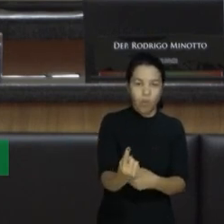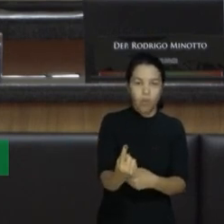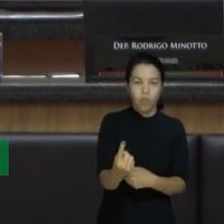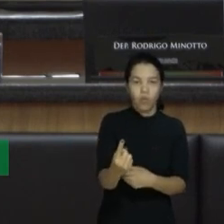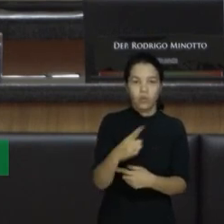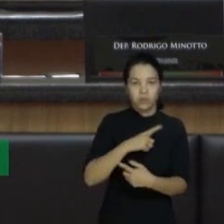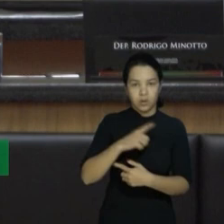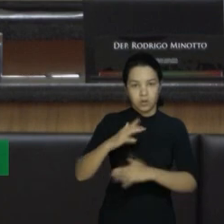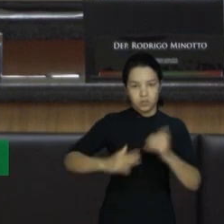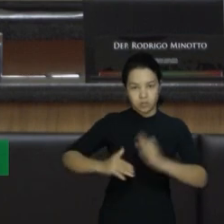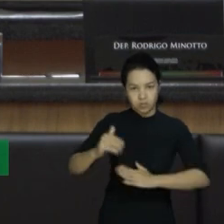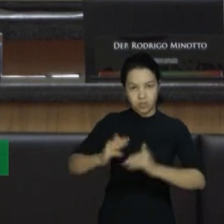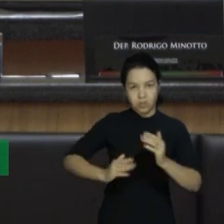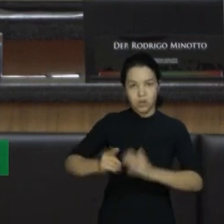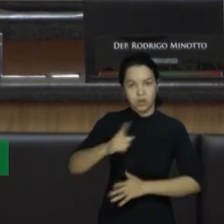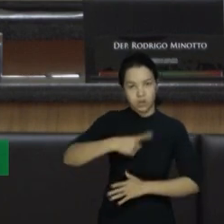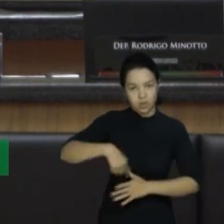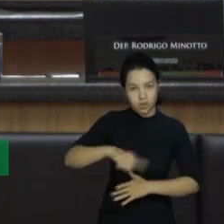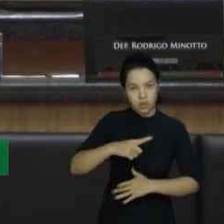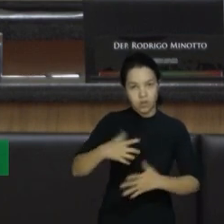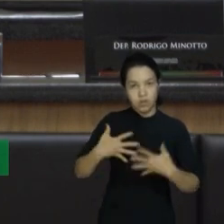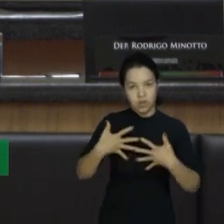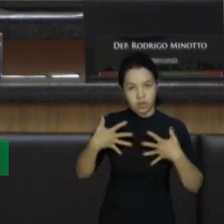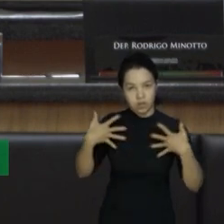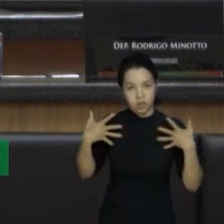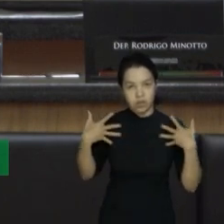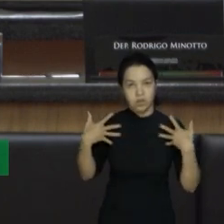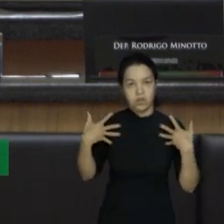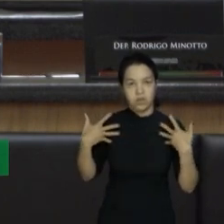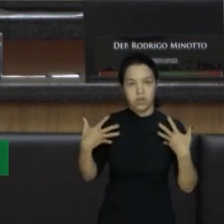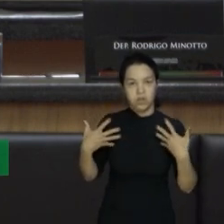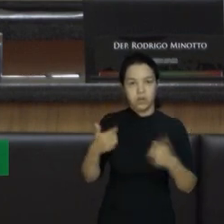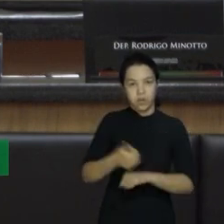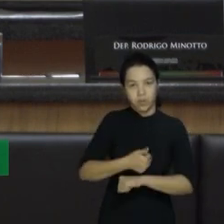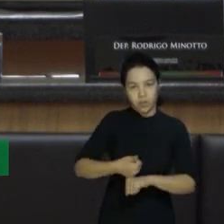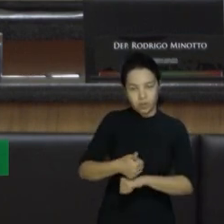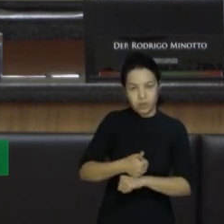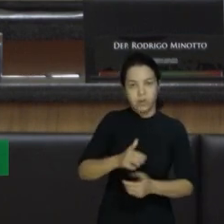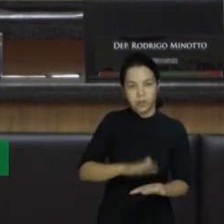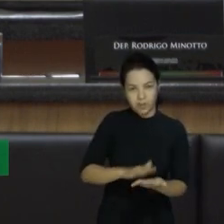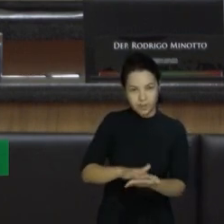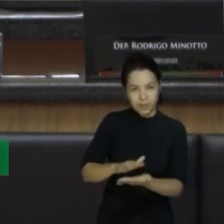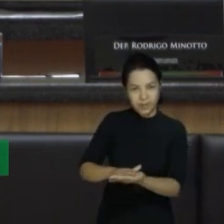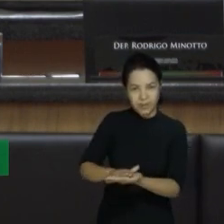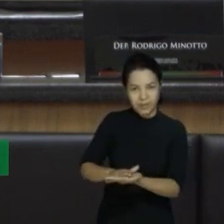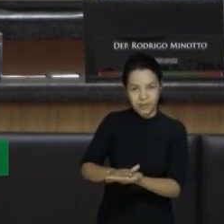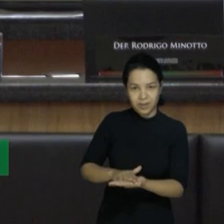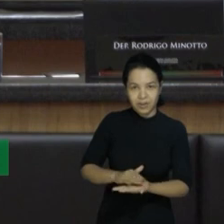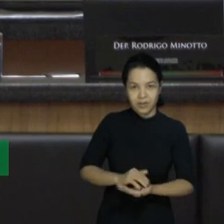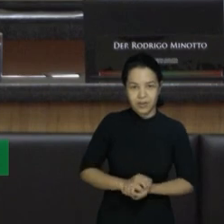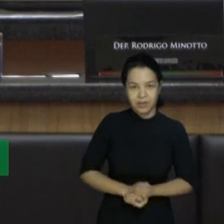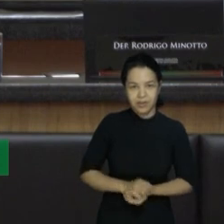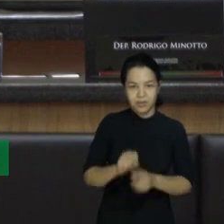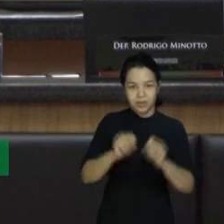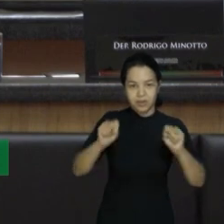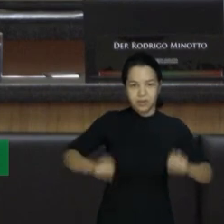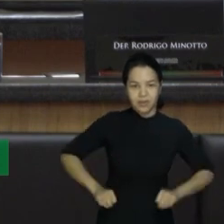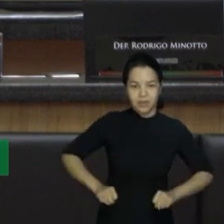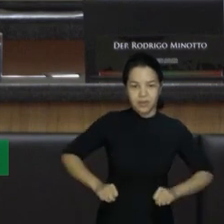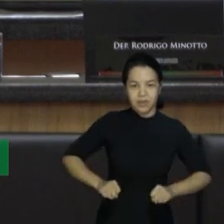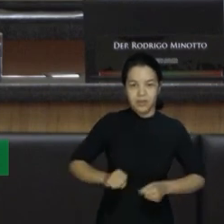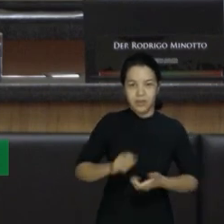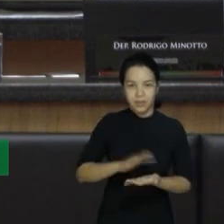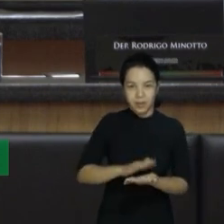temos que enaltecer os milhares de grandes profissionais do sistema de imóveis.